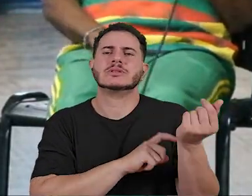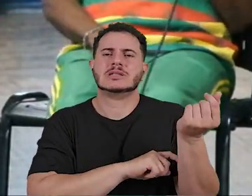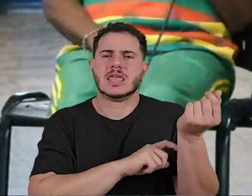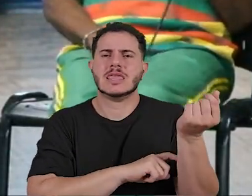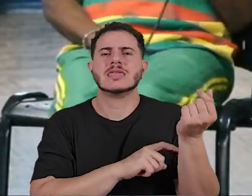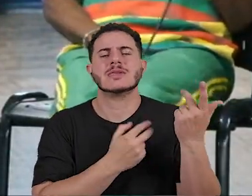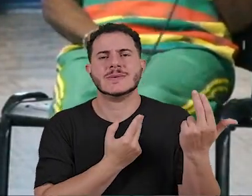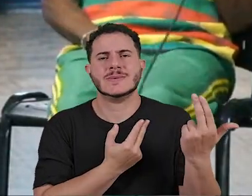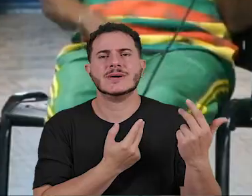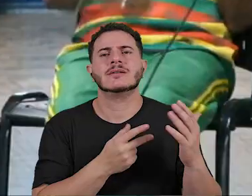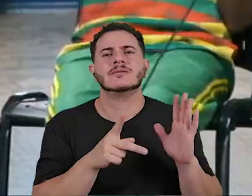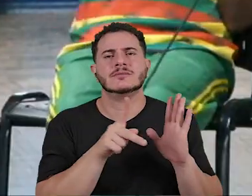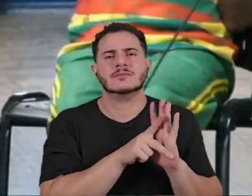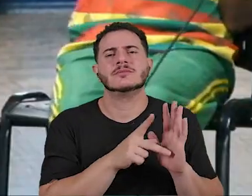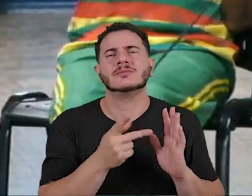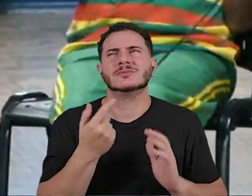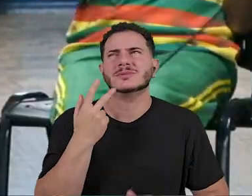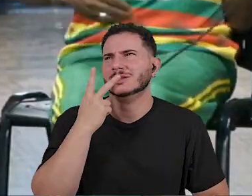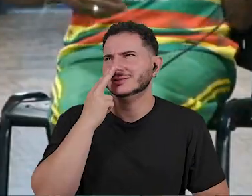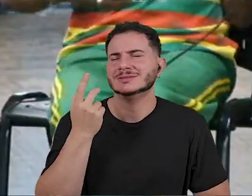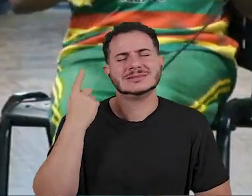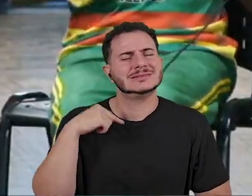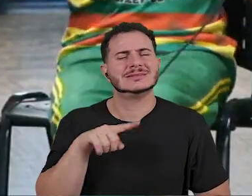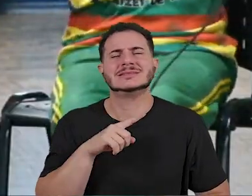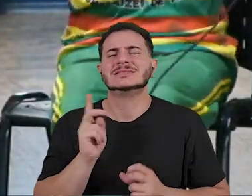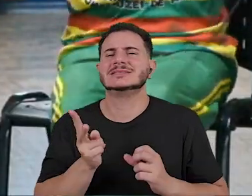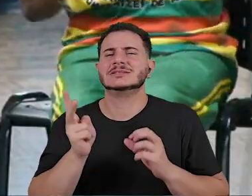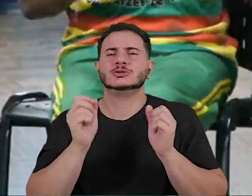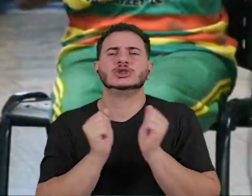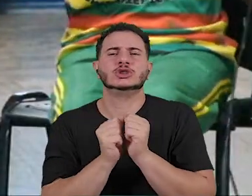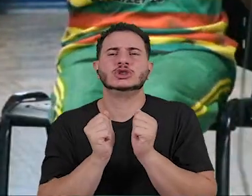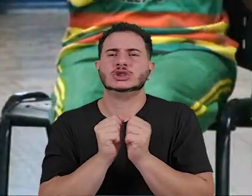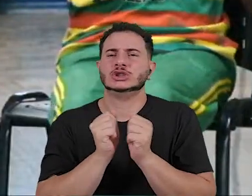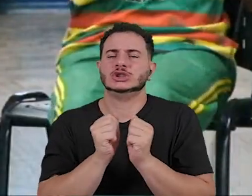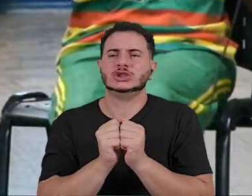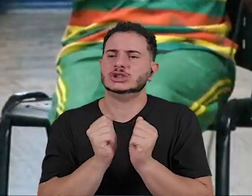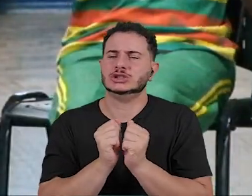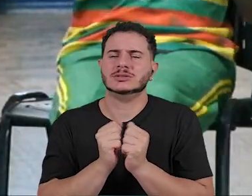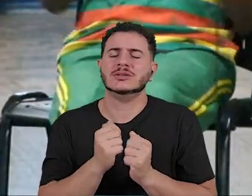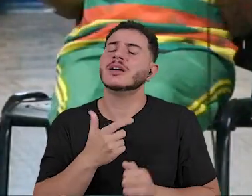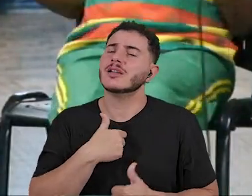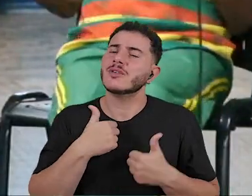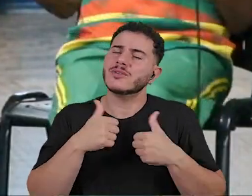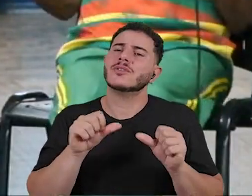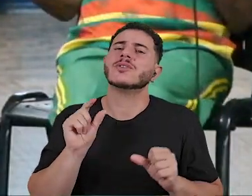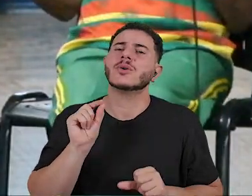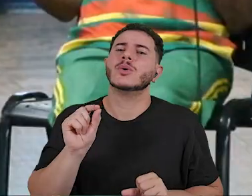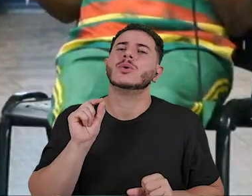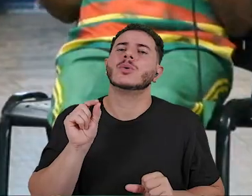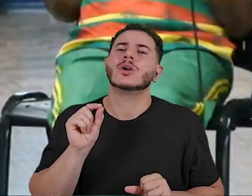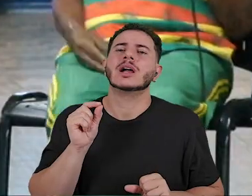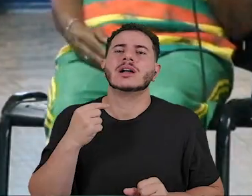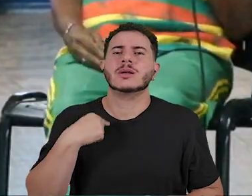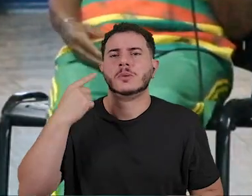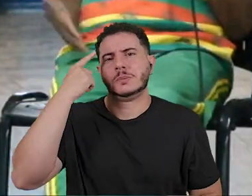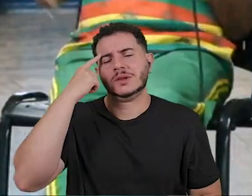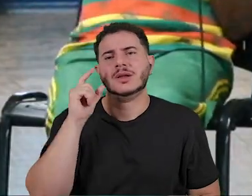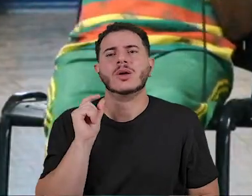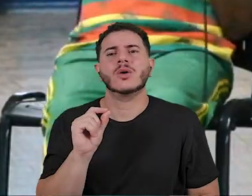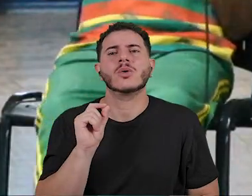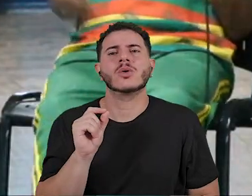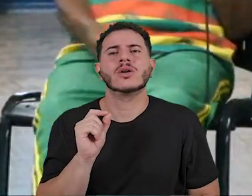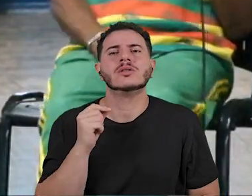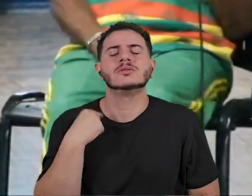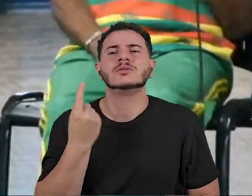eu fiquei indignada com o cara, ele falou brincando, não pensei que era Marissa dele, ele fez, esse nome desse maracatu